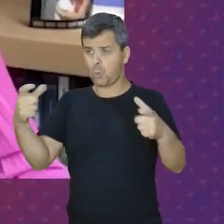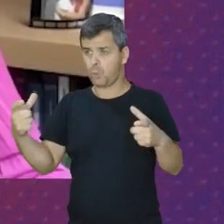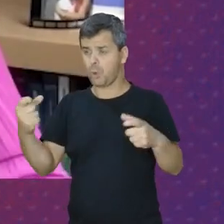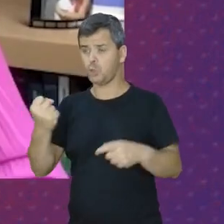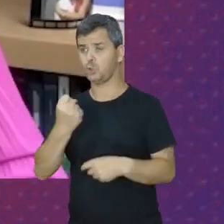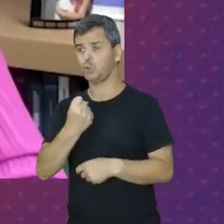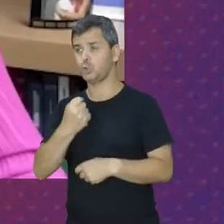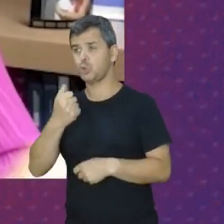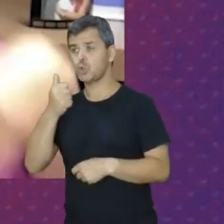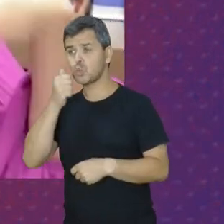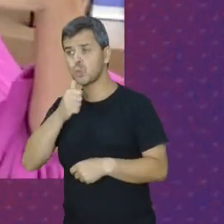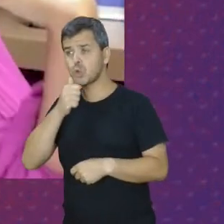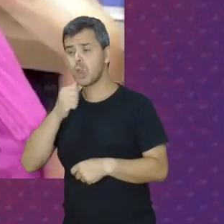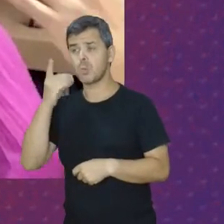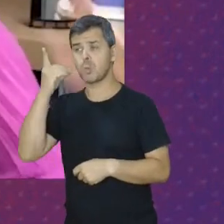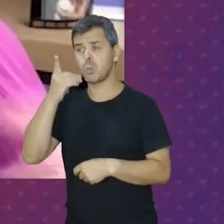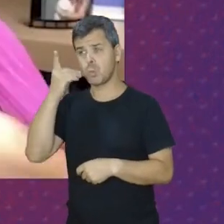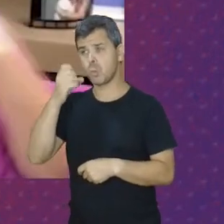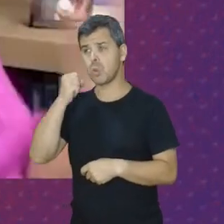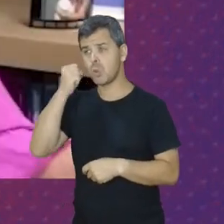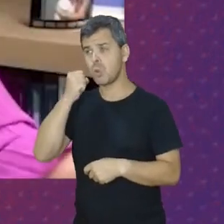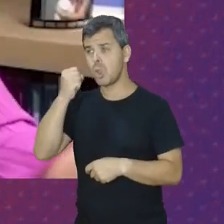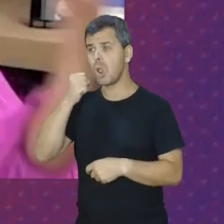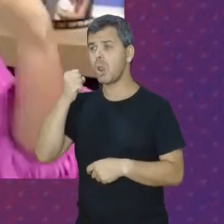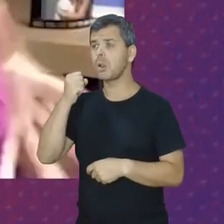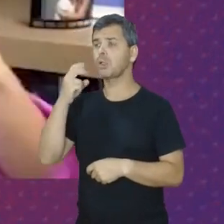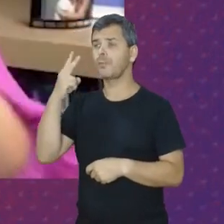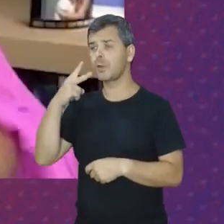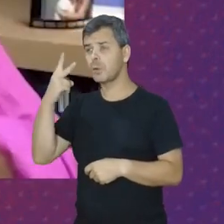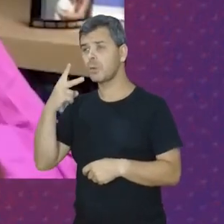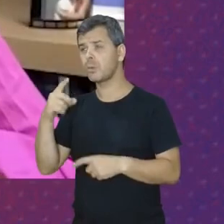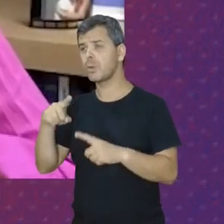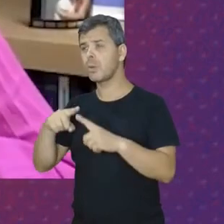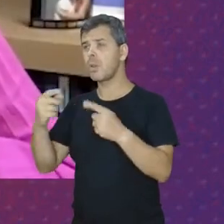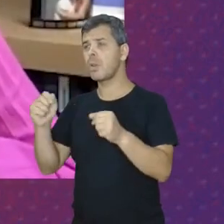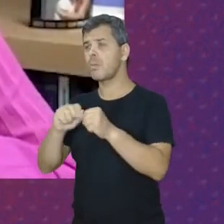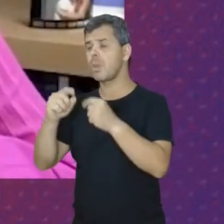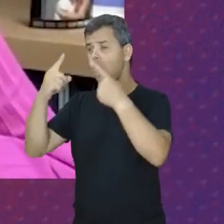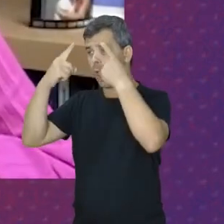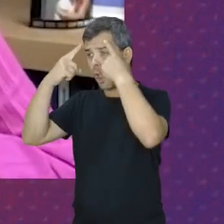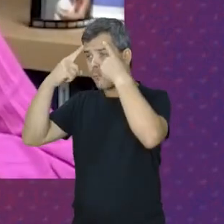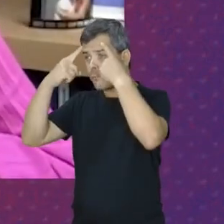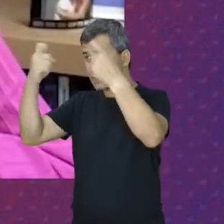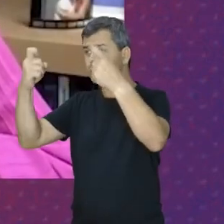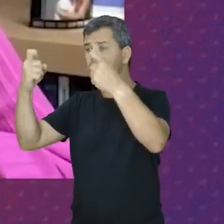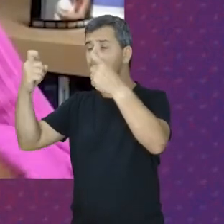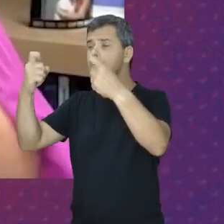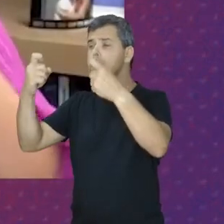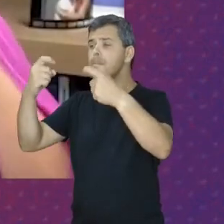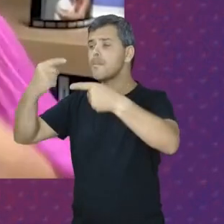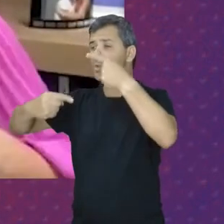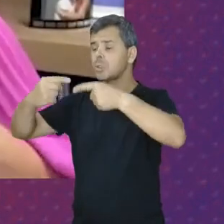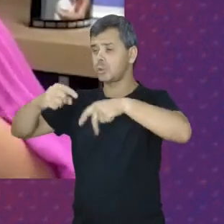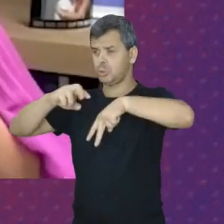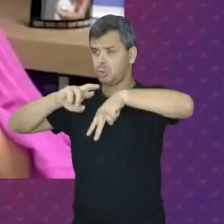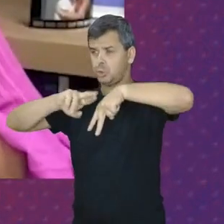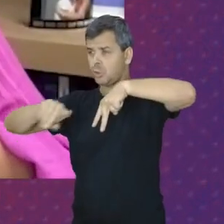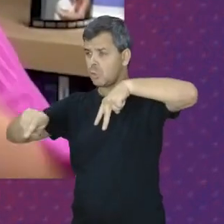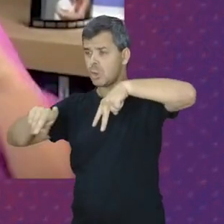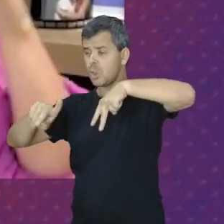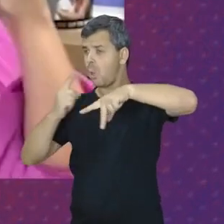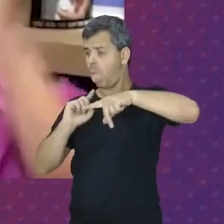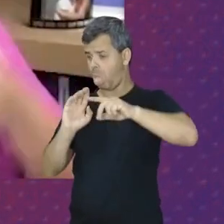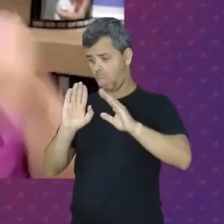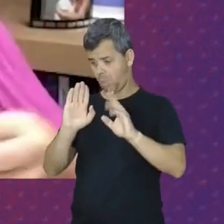número de mulheres parlamentares nas diversas esferas sofrendo casos de violência política de gênero. Então, não é